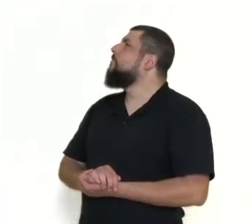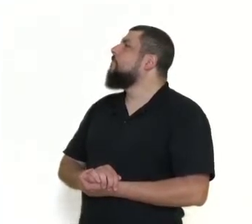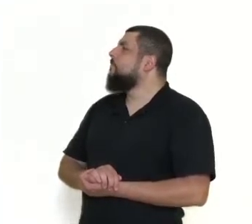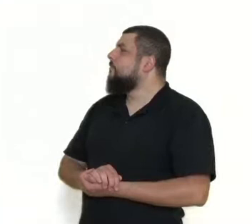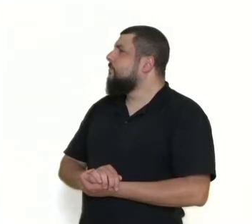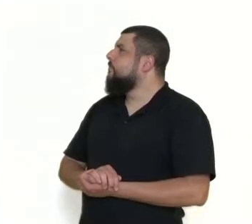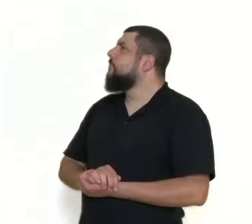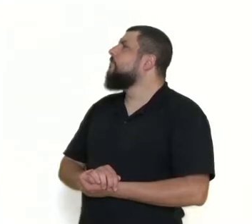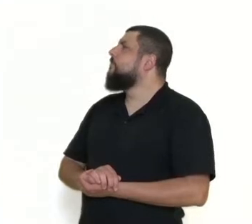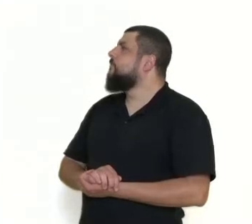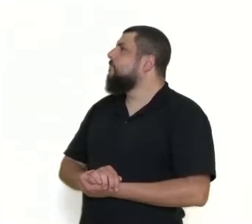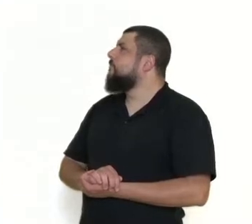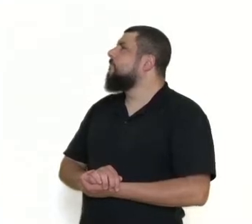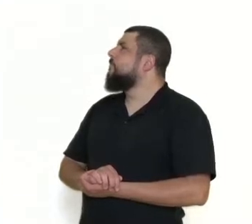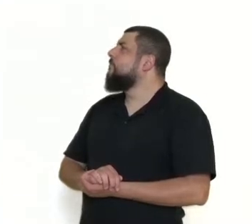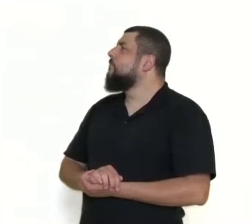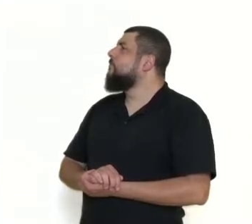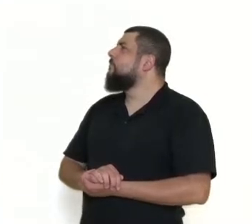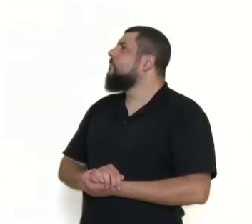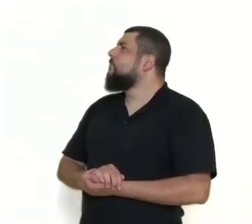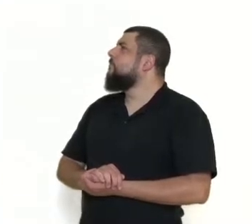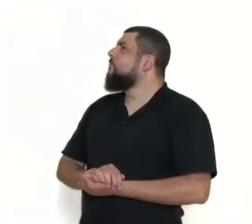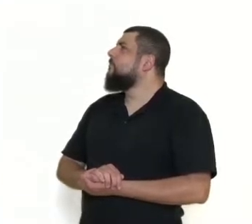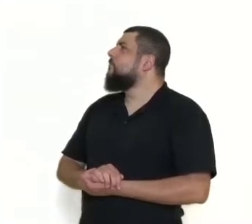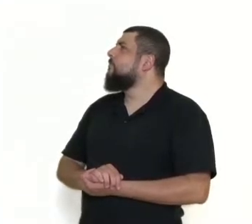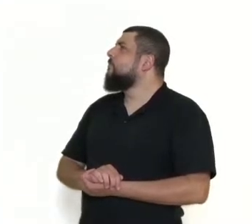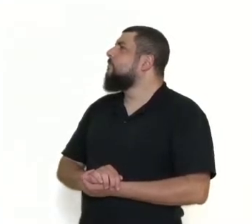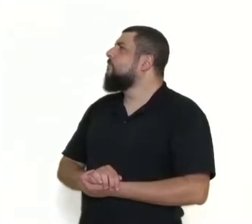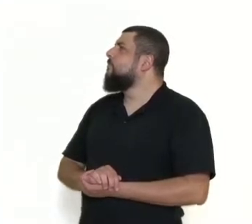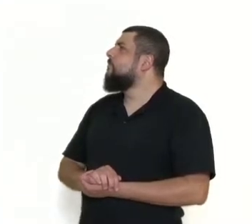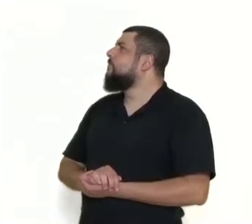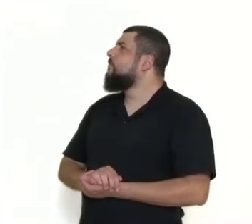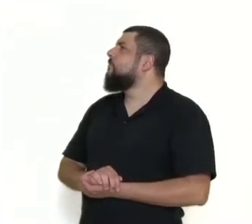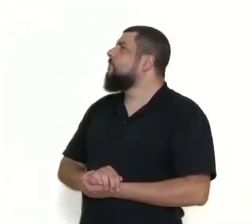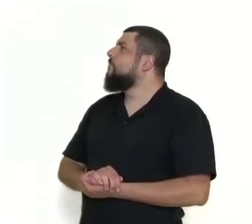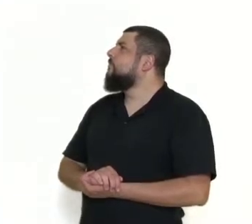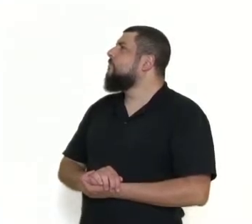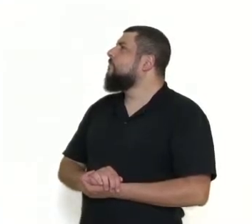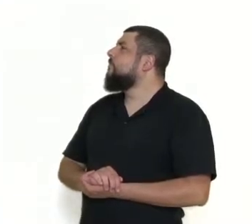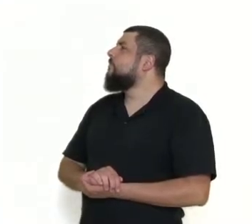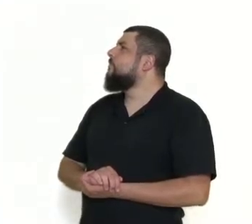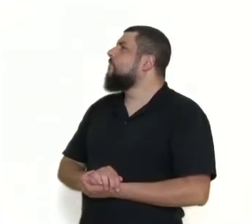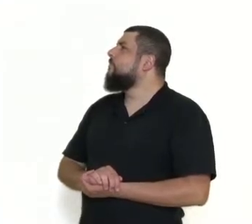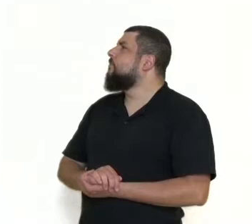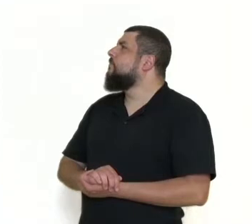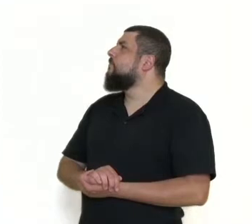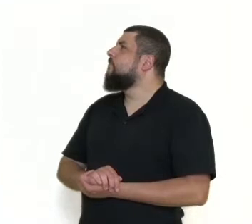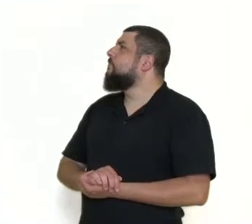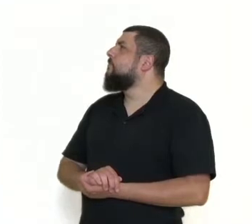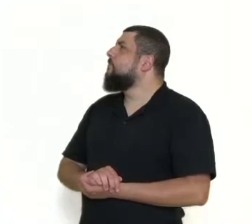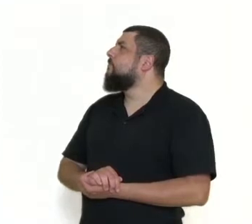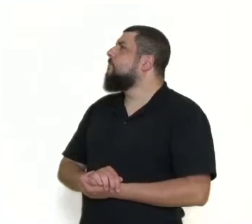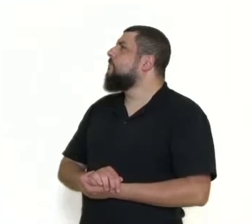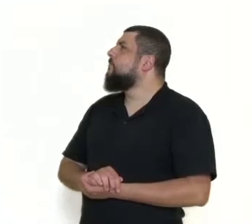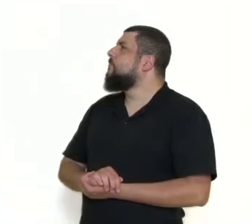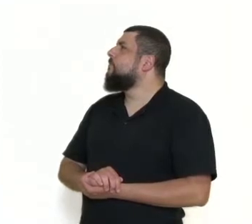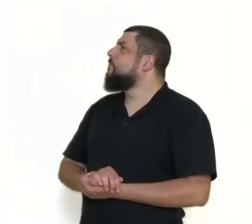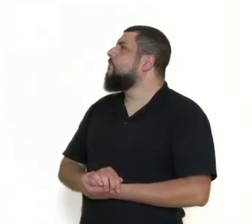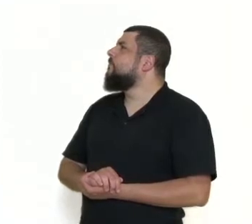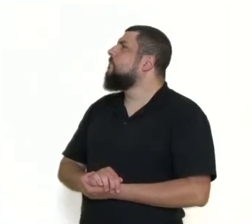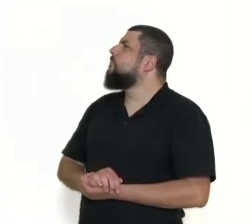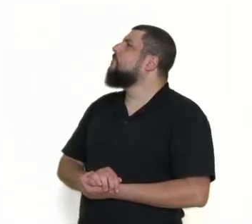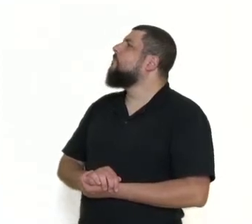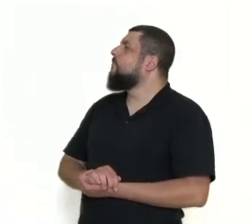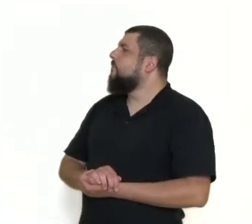caracterizadas principalmente pelo resgate da tradição cultural moçambicana por meio de uma linguagem marcada